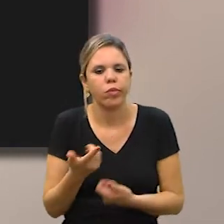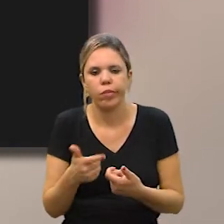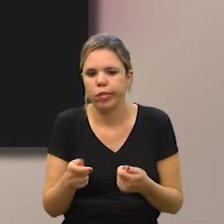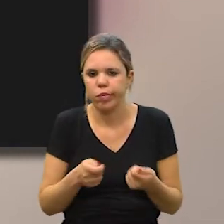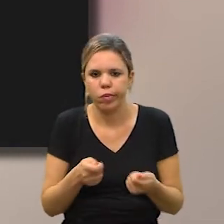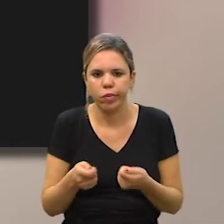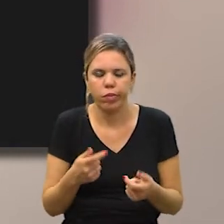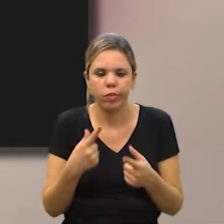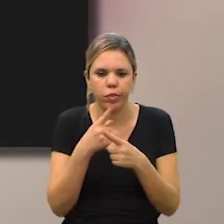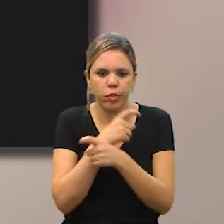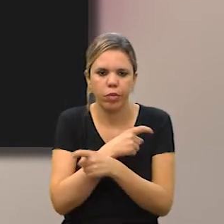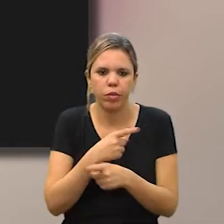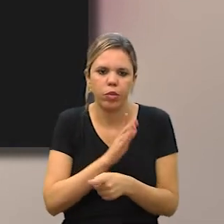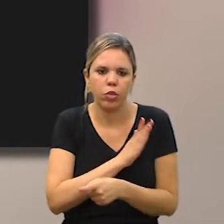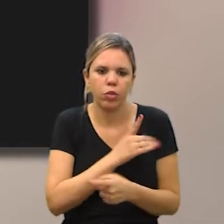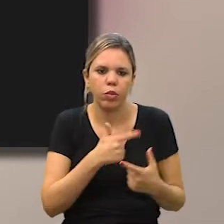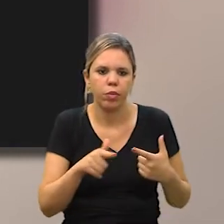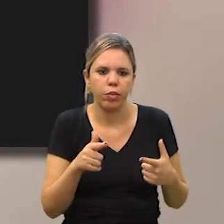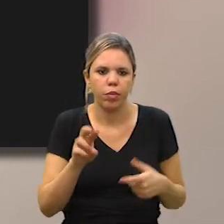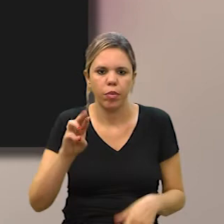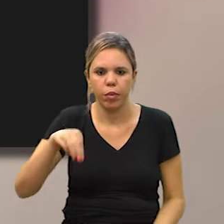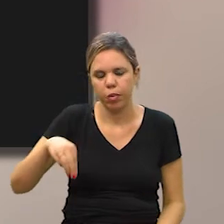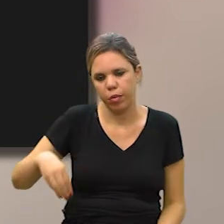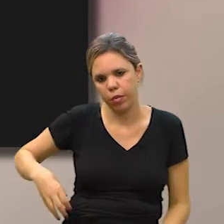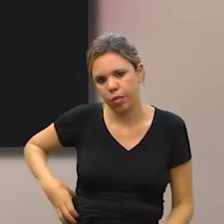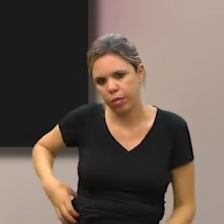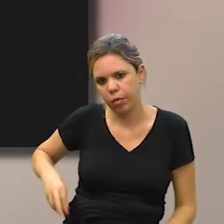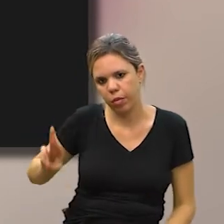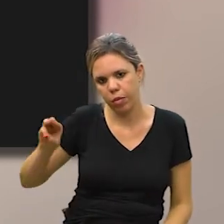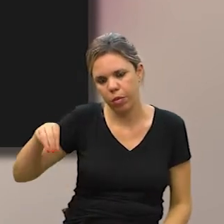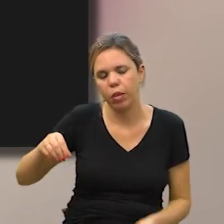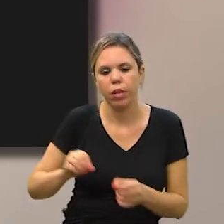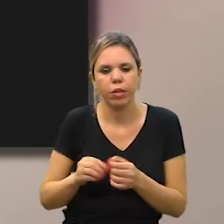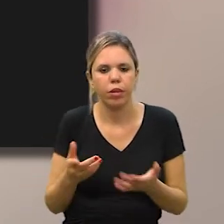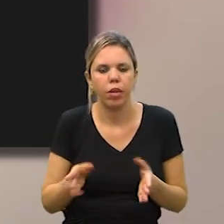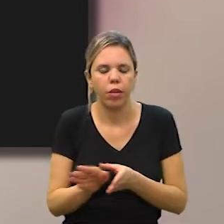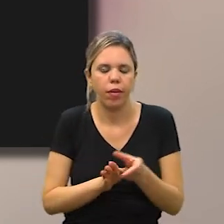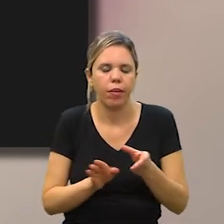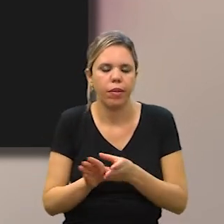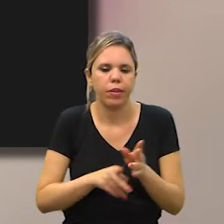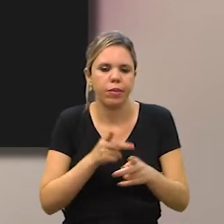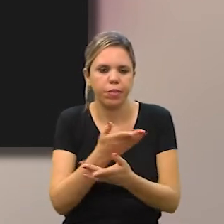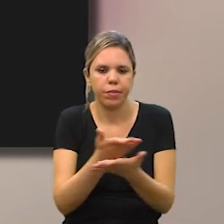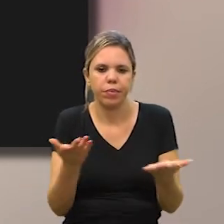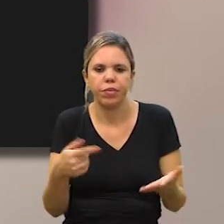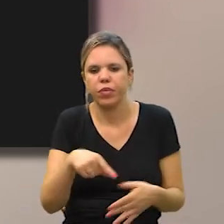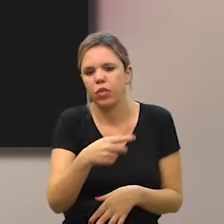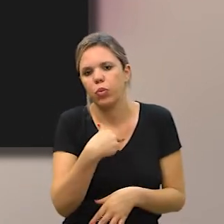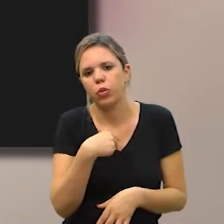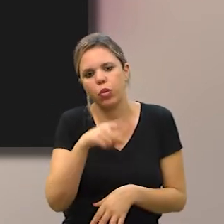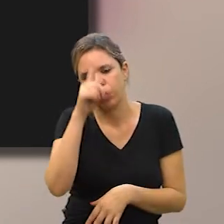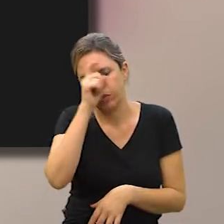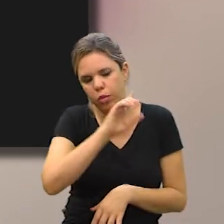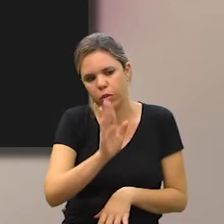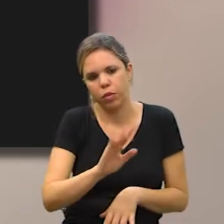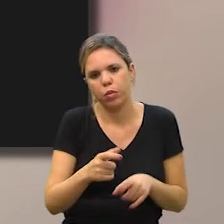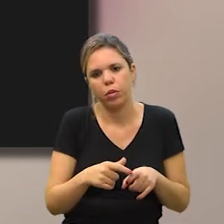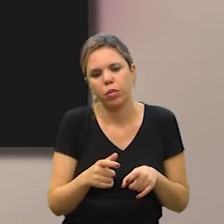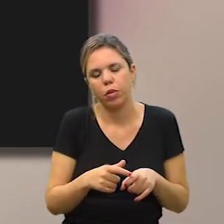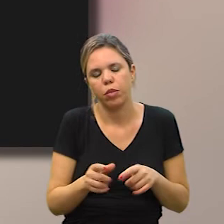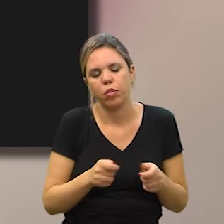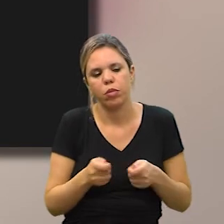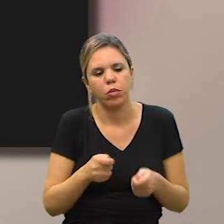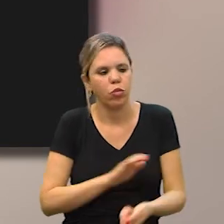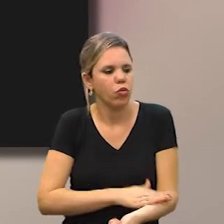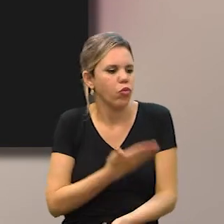controlada e com complicações cardíacas ou renais EA gente recomenda isso né não vou poder ir no hospital no médico